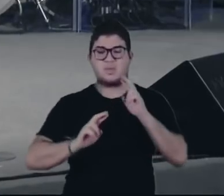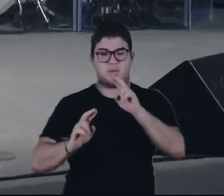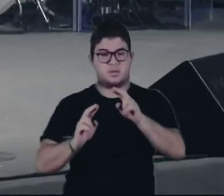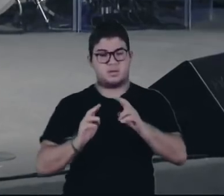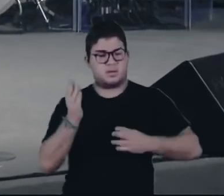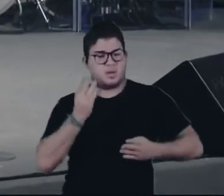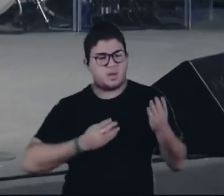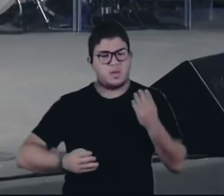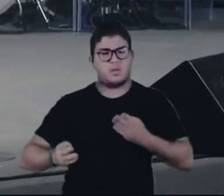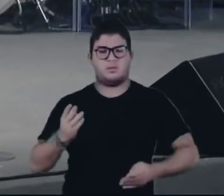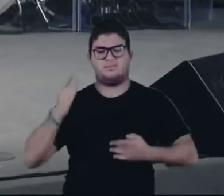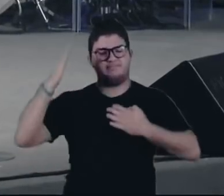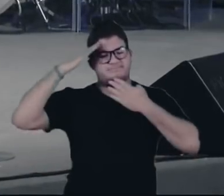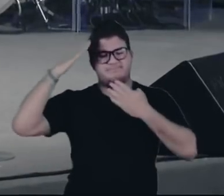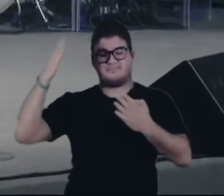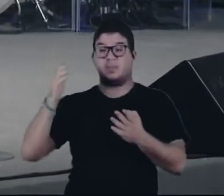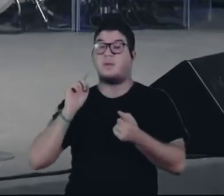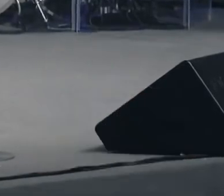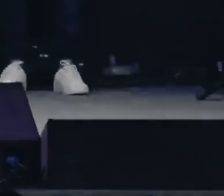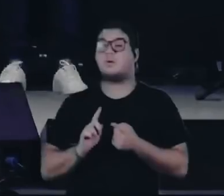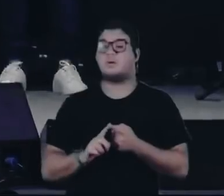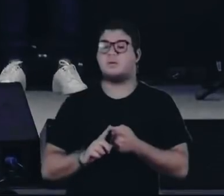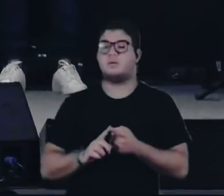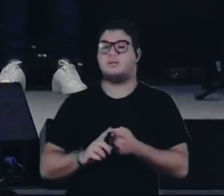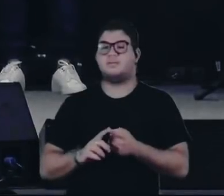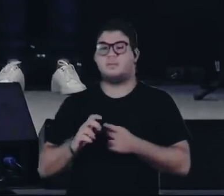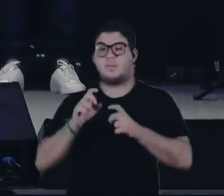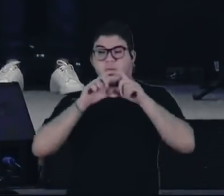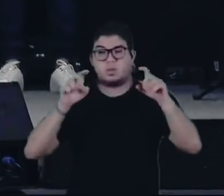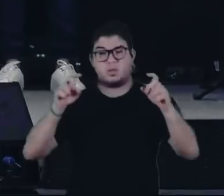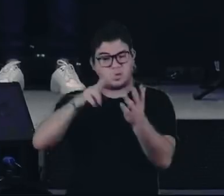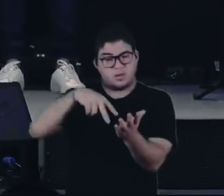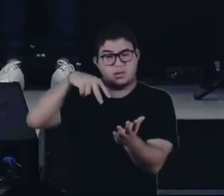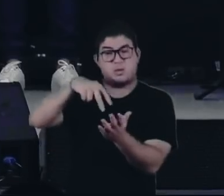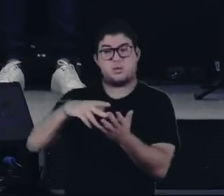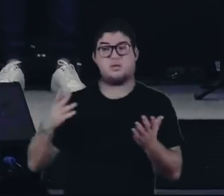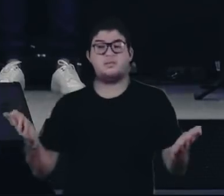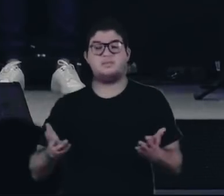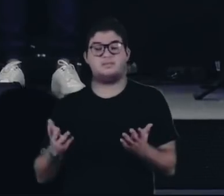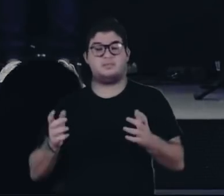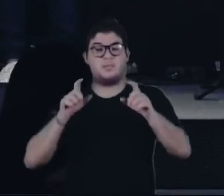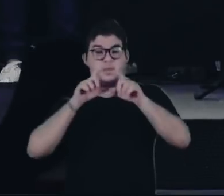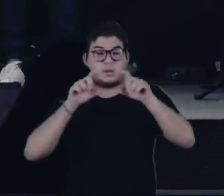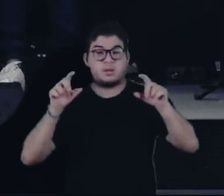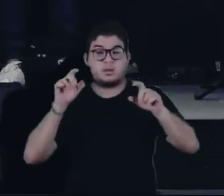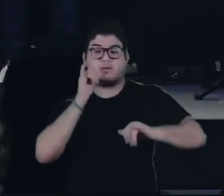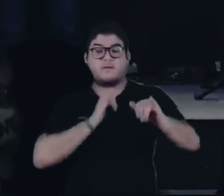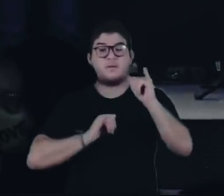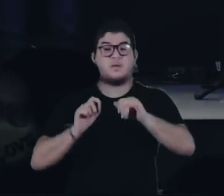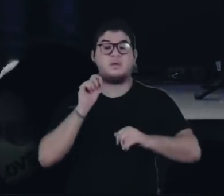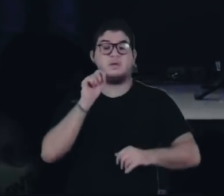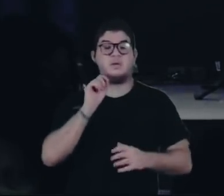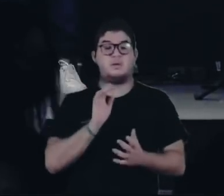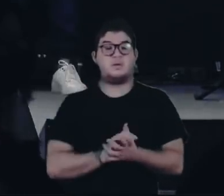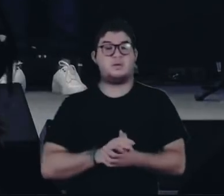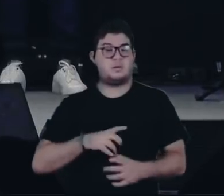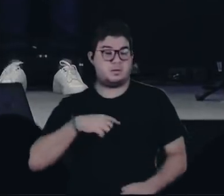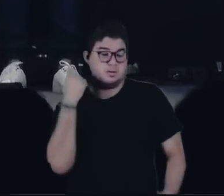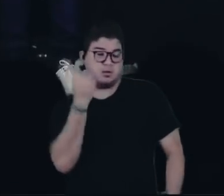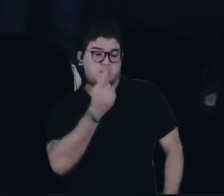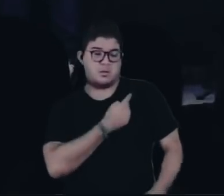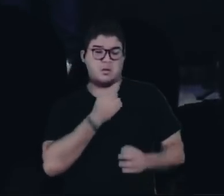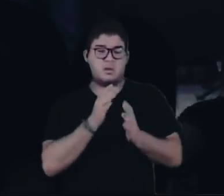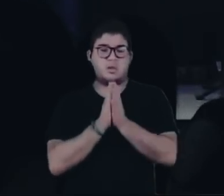ação de graças. Sabe o que esse texto está falando? Fique em pé no seu lugar. Esse texto está dizendo que quando nós somos generosos, nós estamos